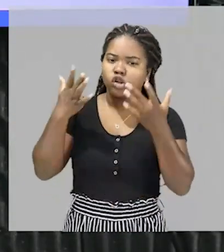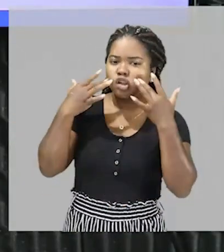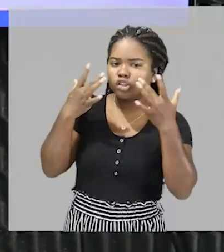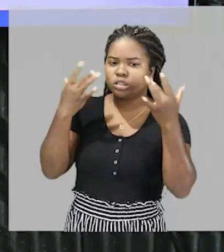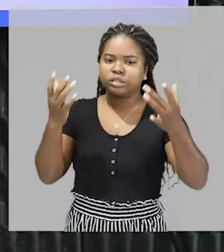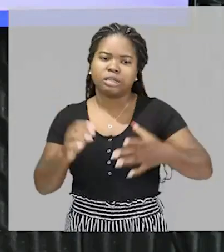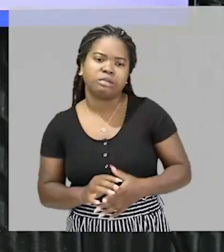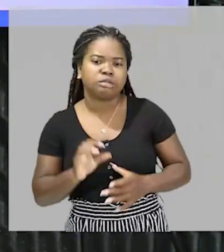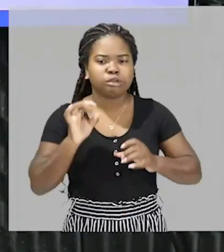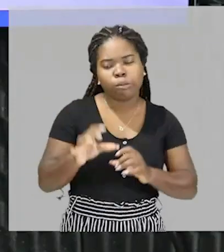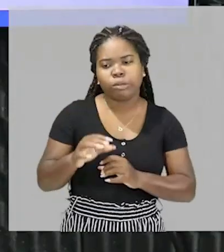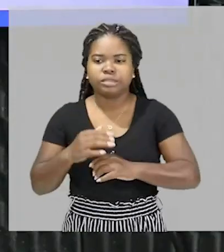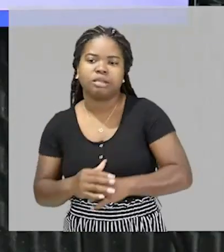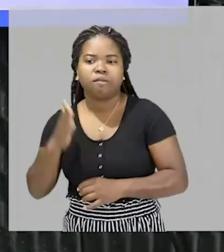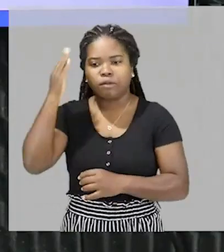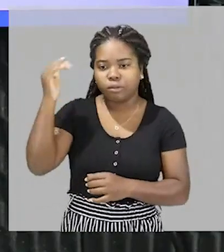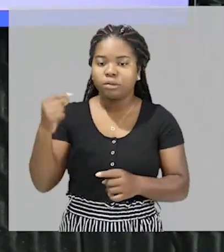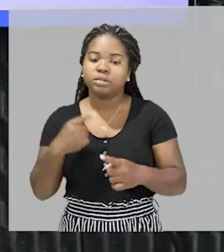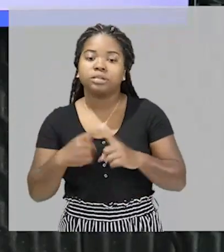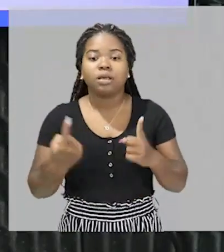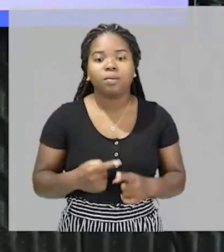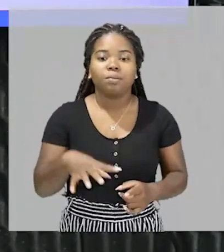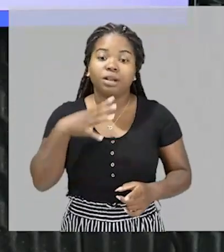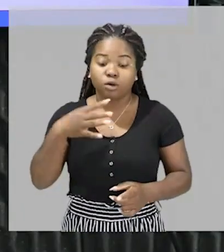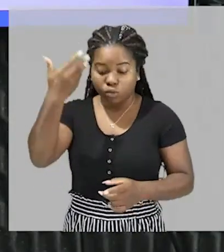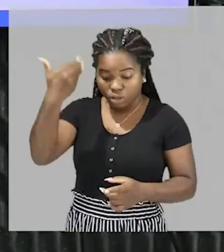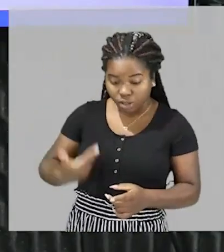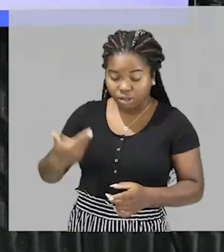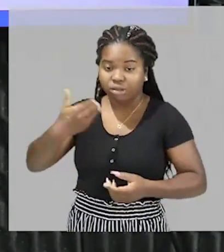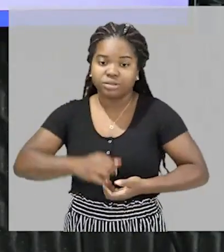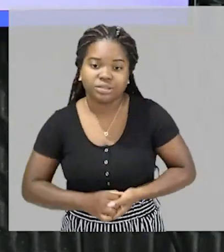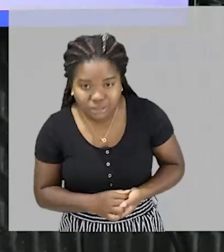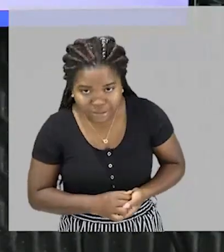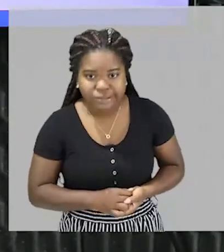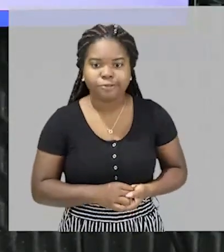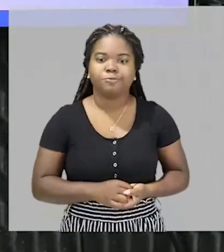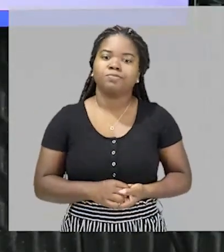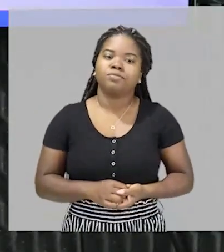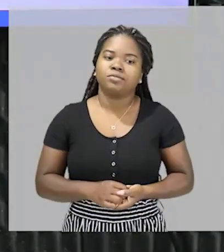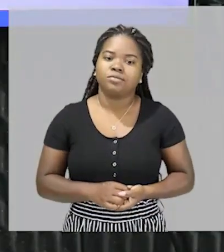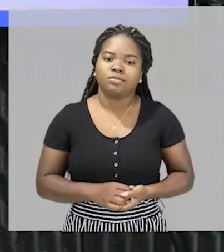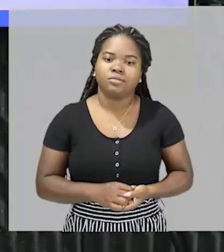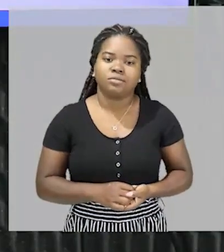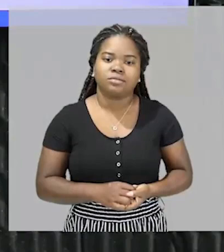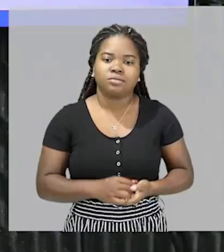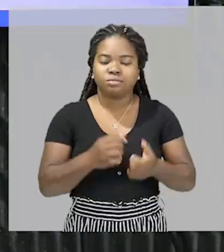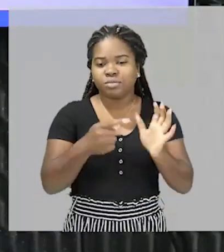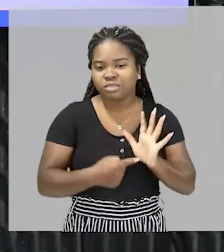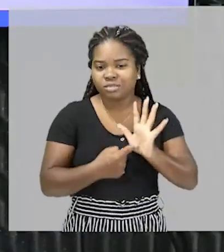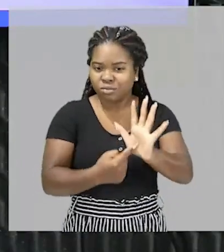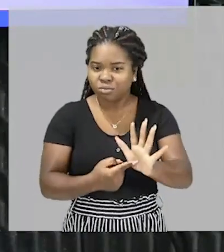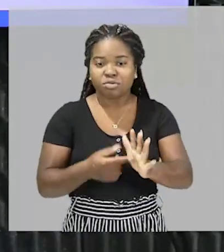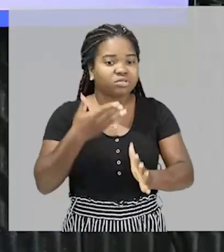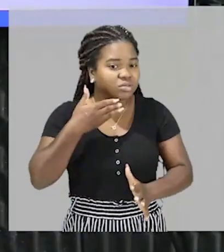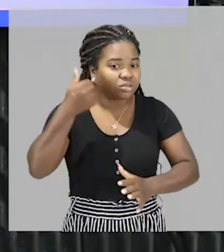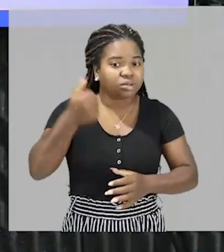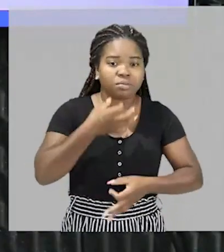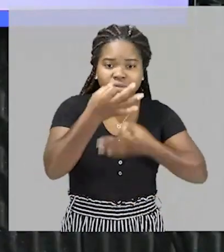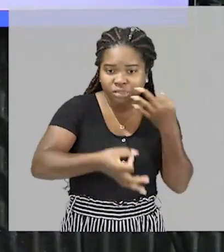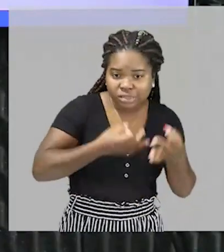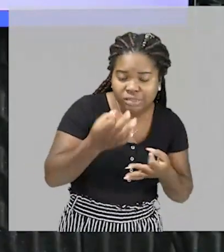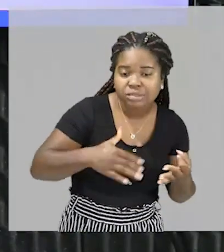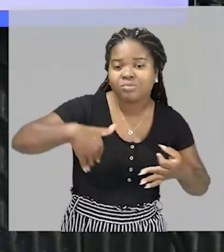somente artistas. Façam teatro para se conhecer. Façam teatro para falar melhor. Façam teatro para serem mais